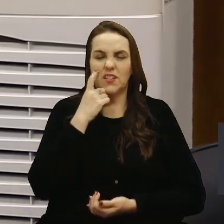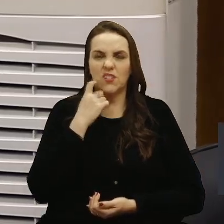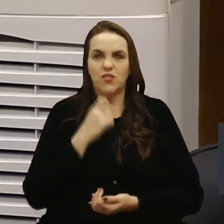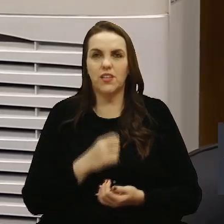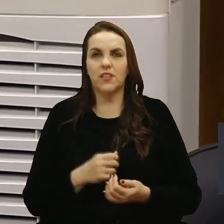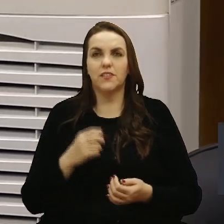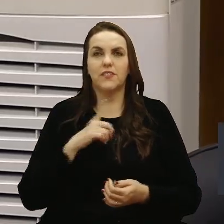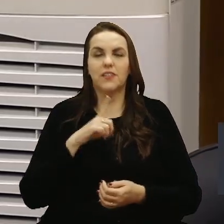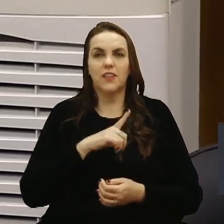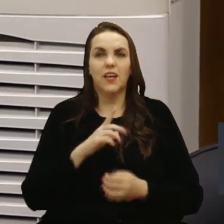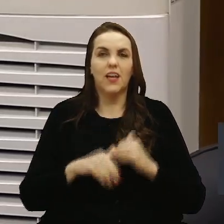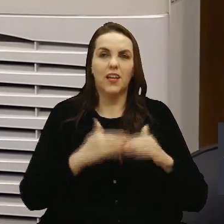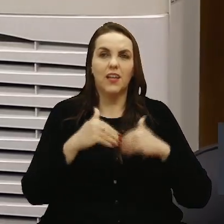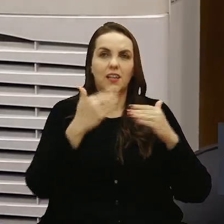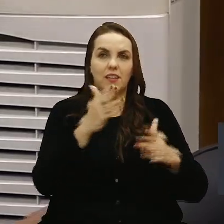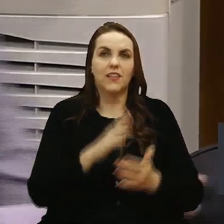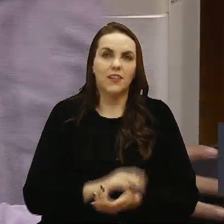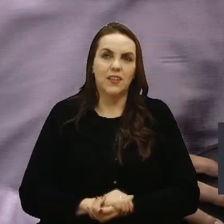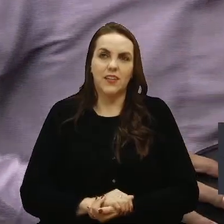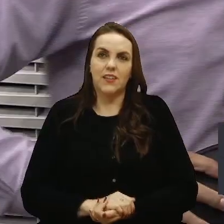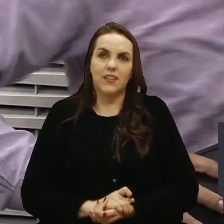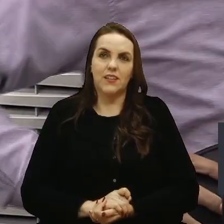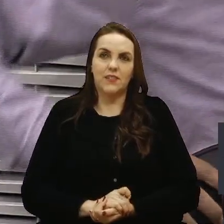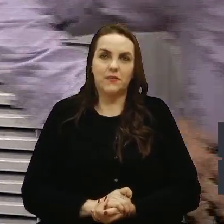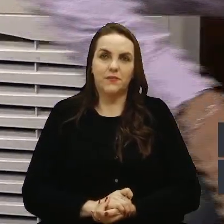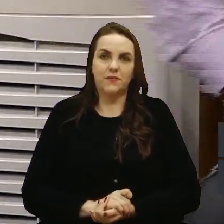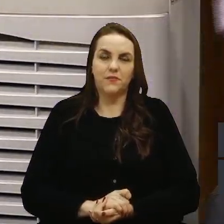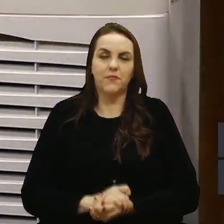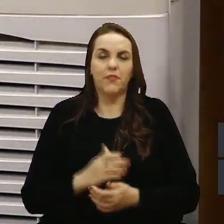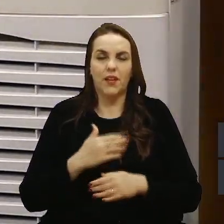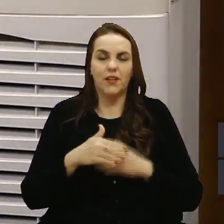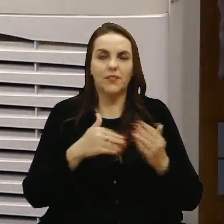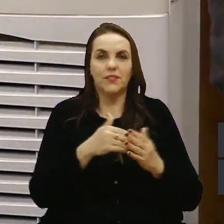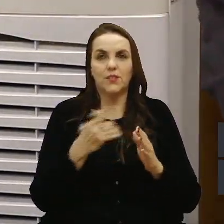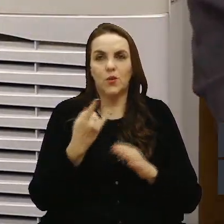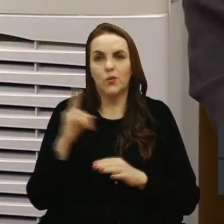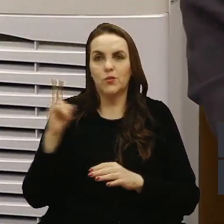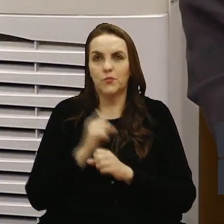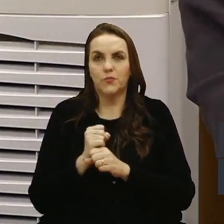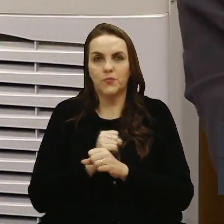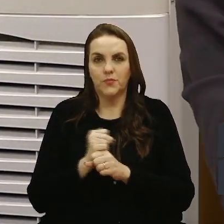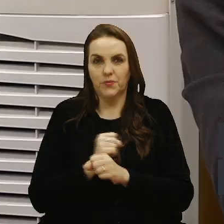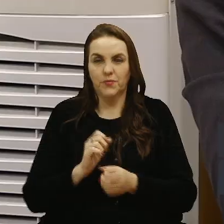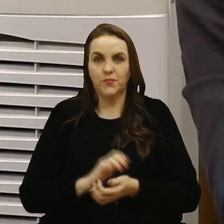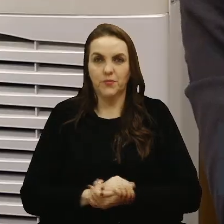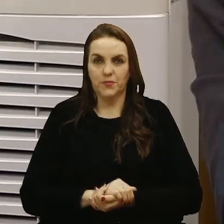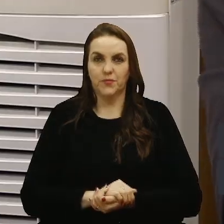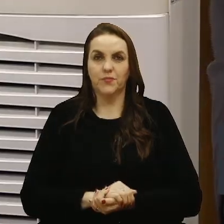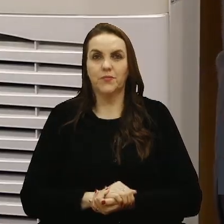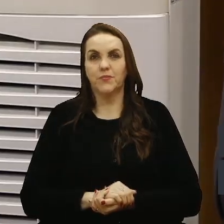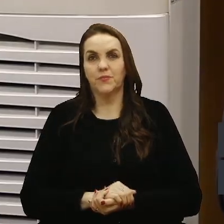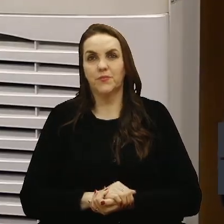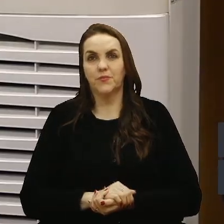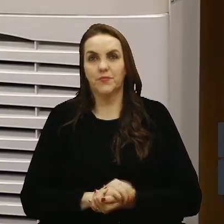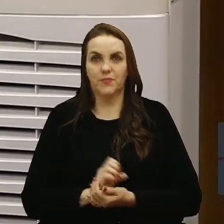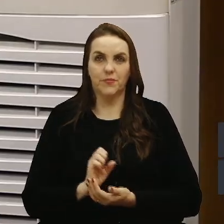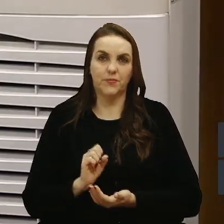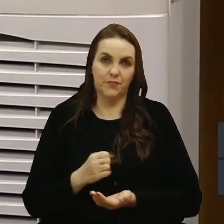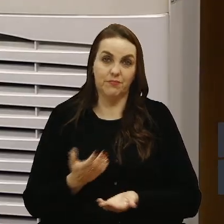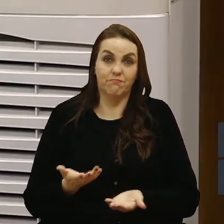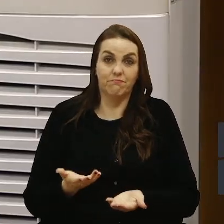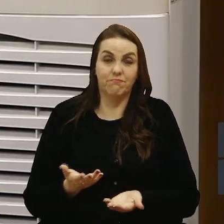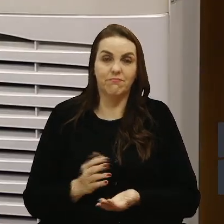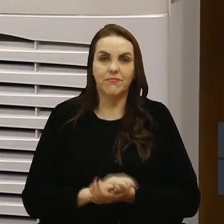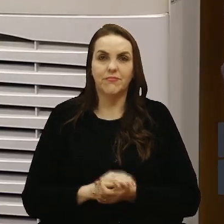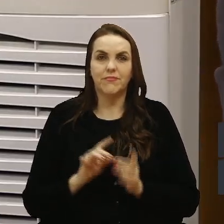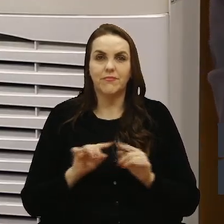sofreu grandes avanços nesses últimos anos. A gente sabe que existe melhorias a serem feitas, sim, mas